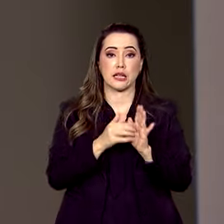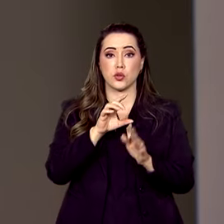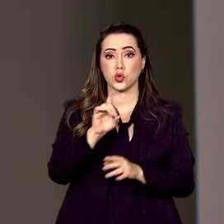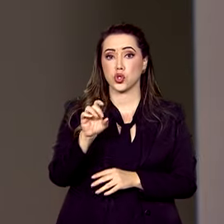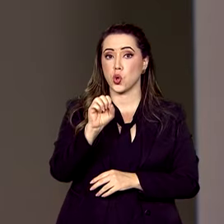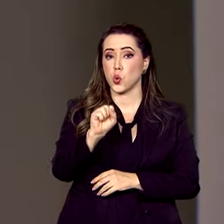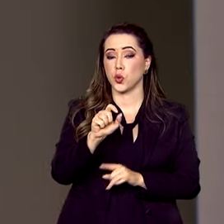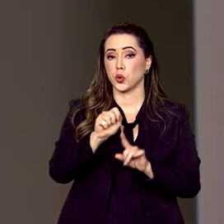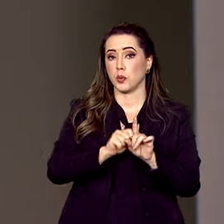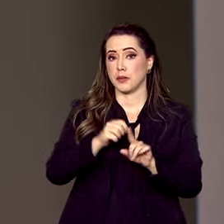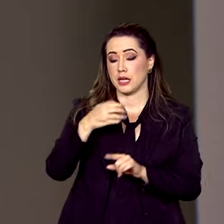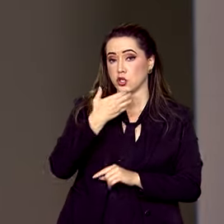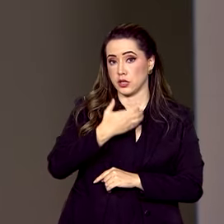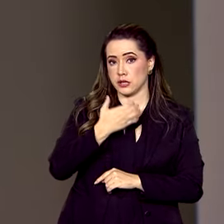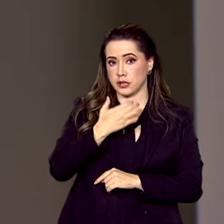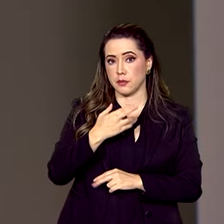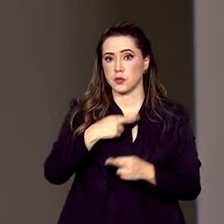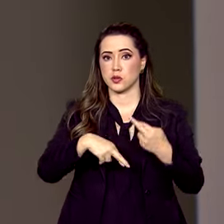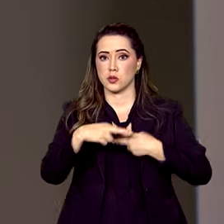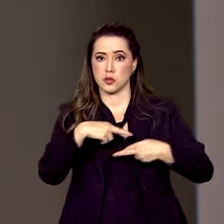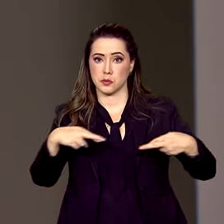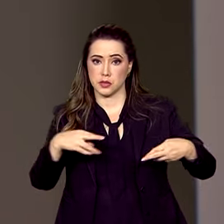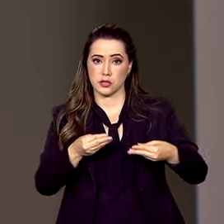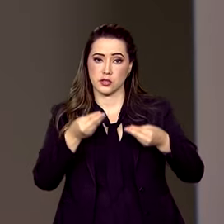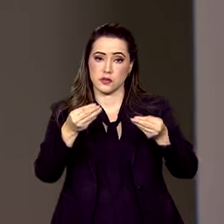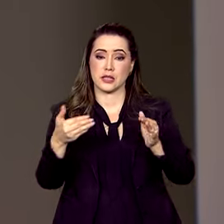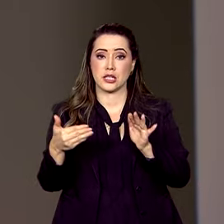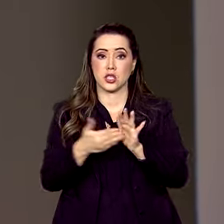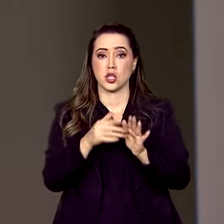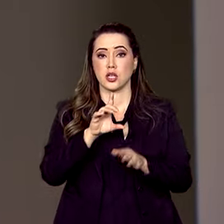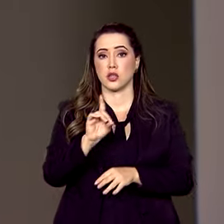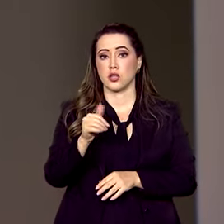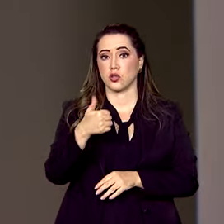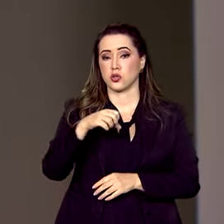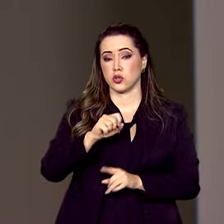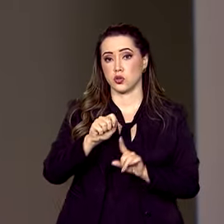dia 8 de dezembro e os presentes enviados até 18 de dezembro.